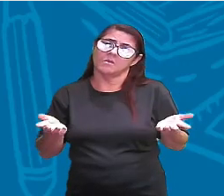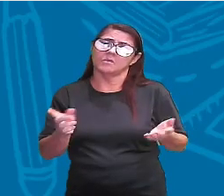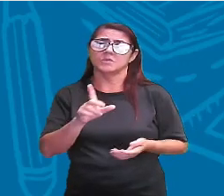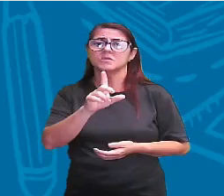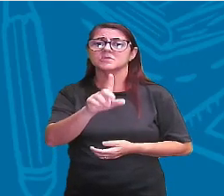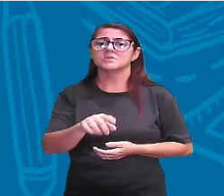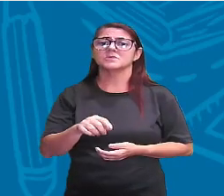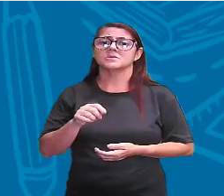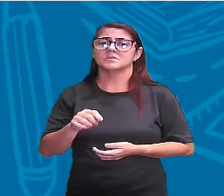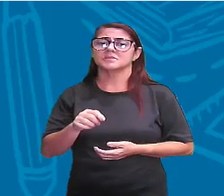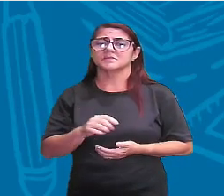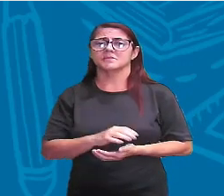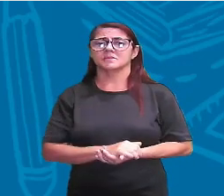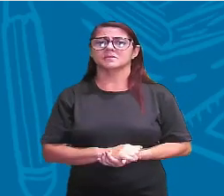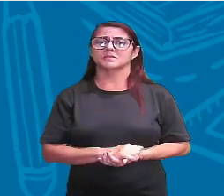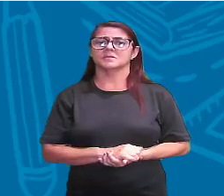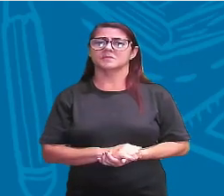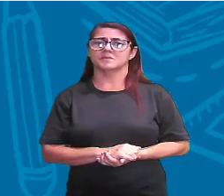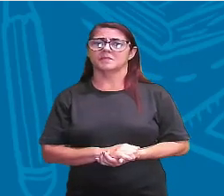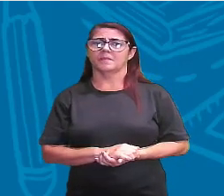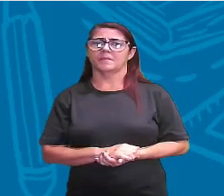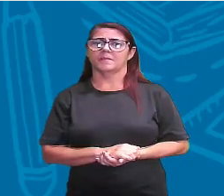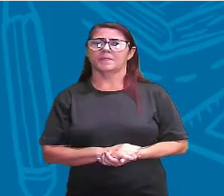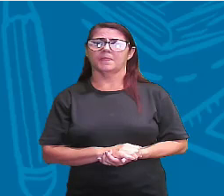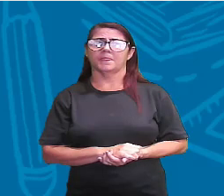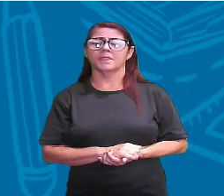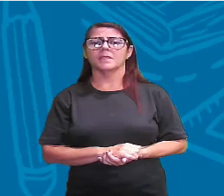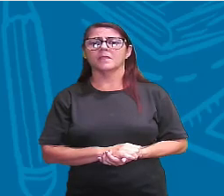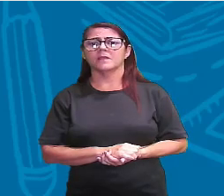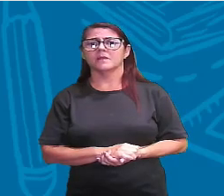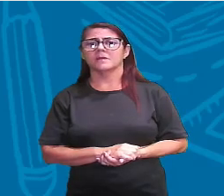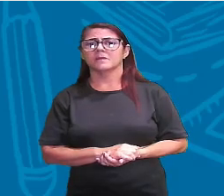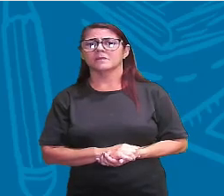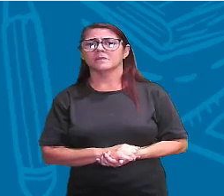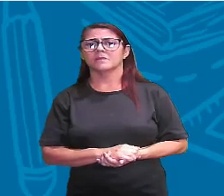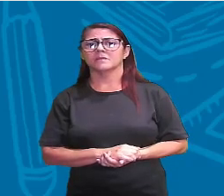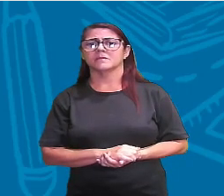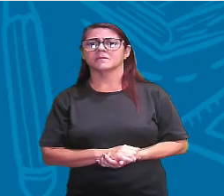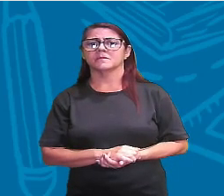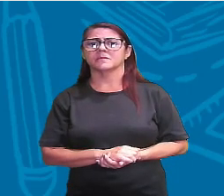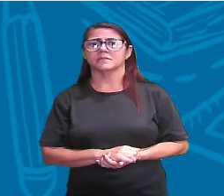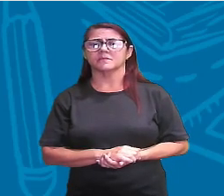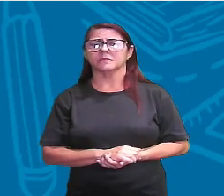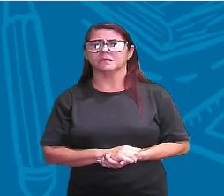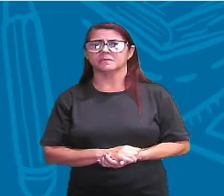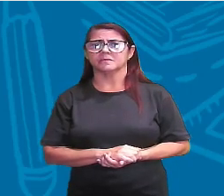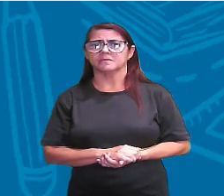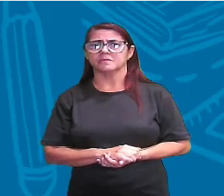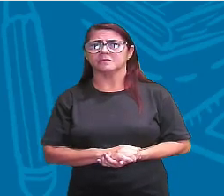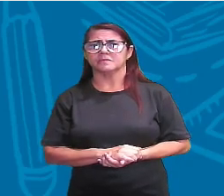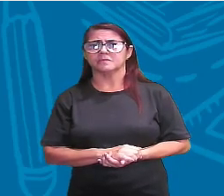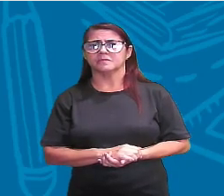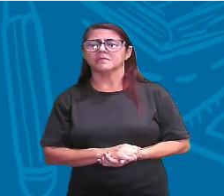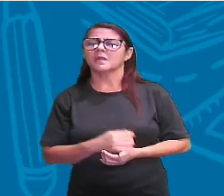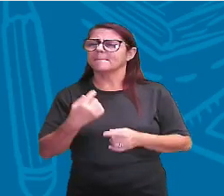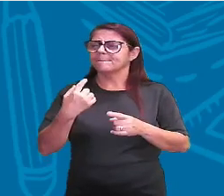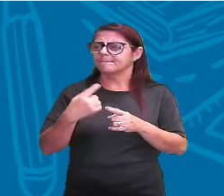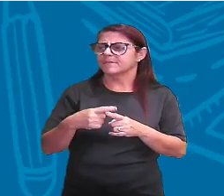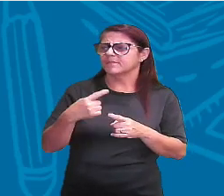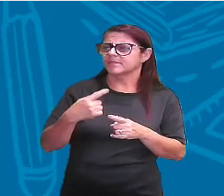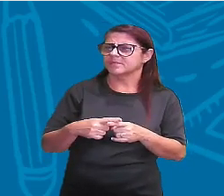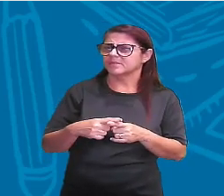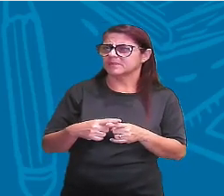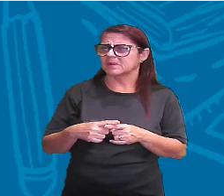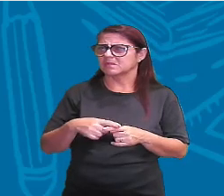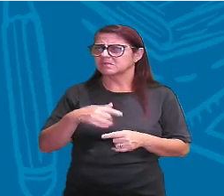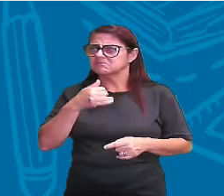Escolha, qual? Depois nós temos o why. Why were you there? E aí, por que você estava